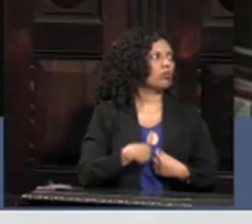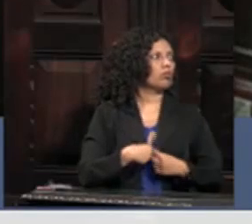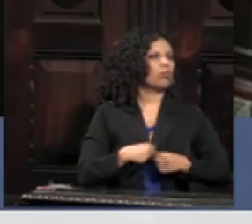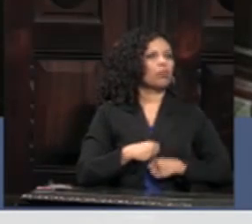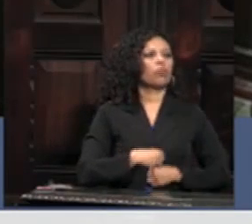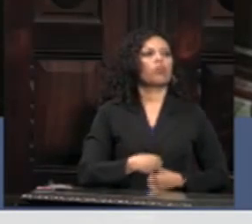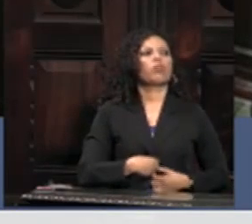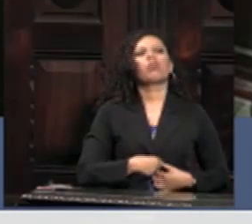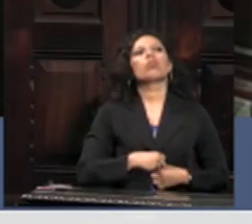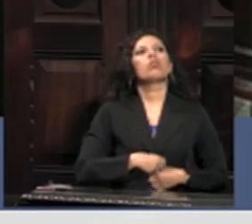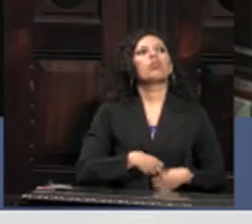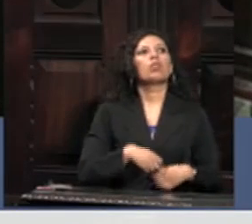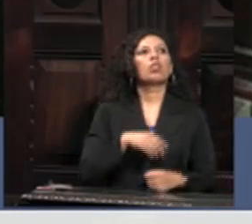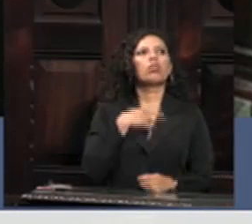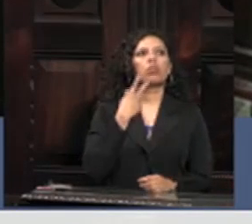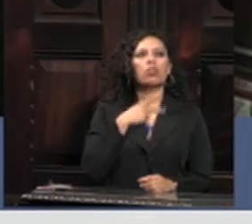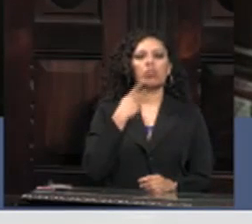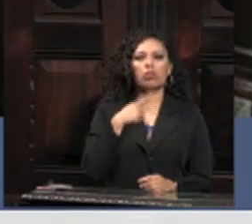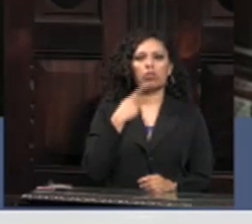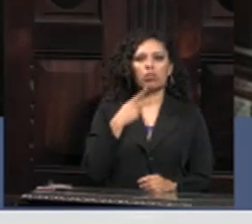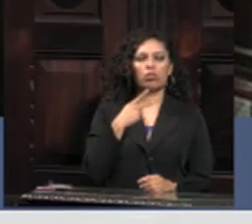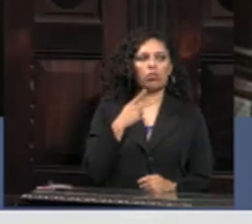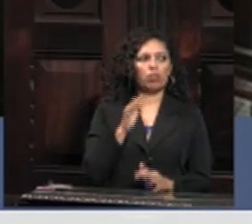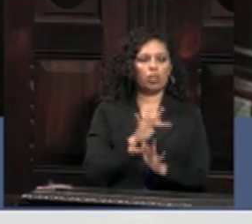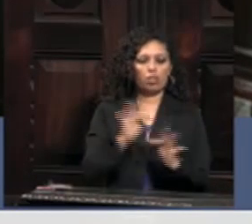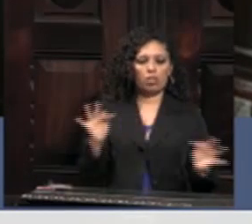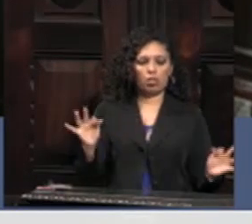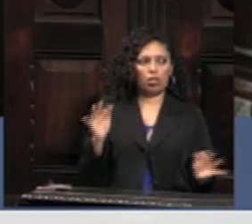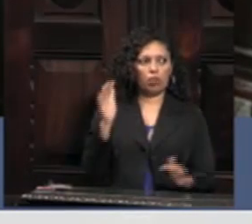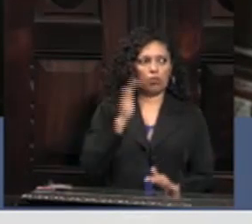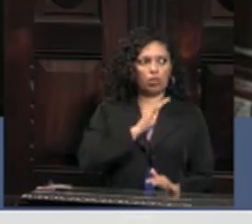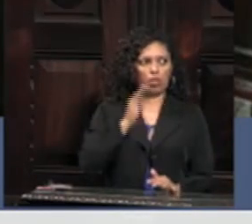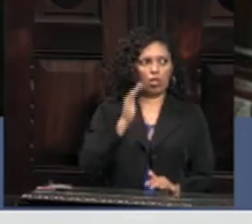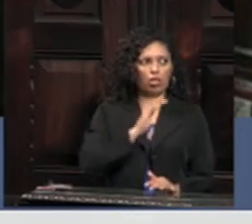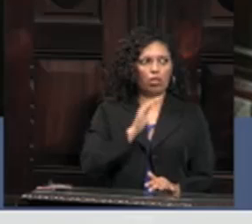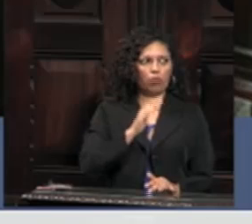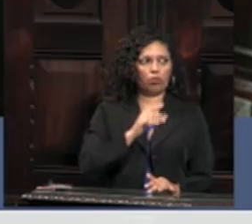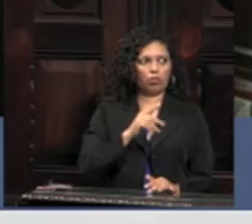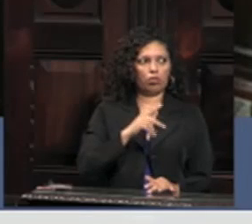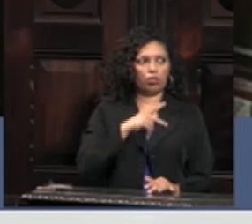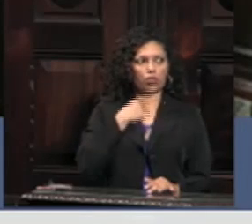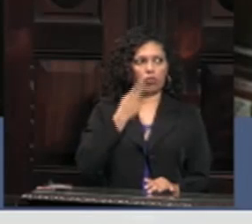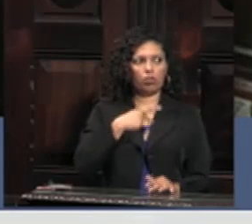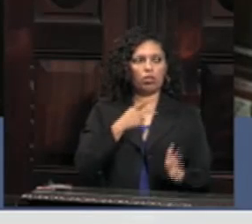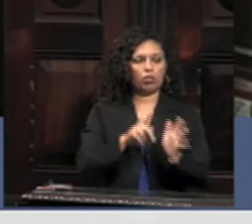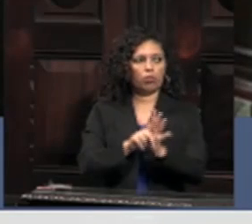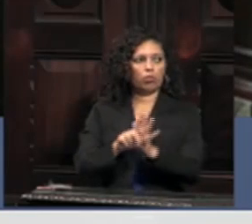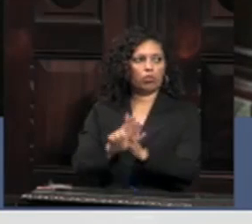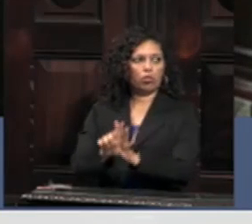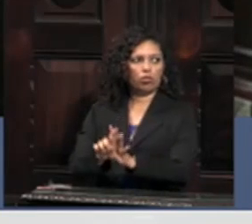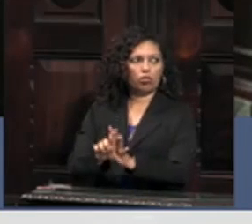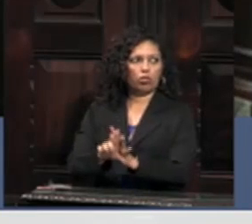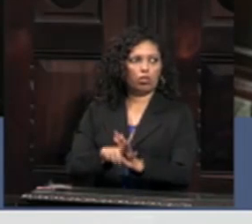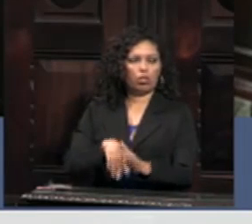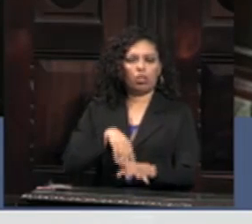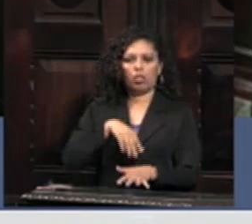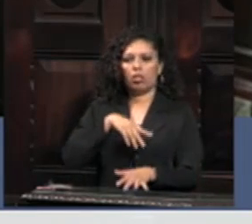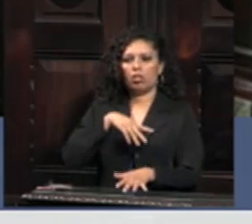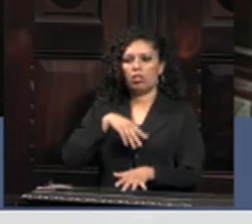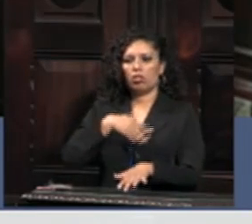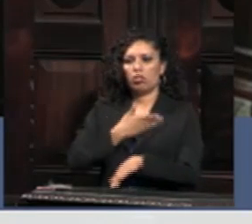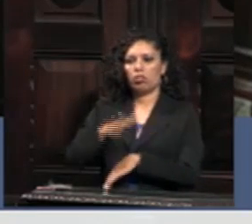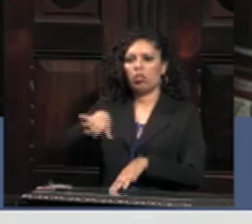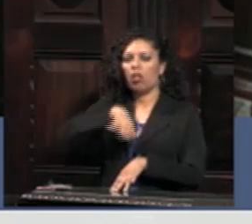Vou ser muito breve, presidente André Siciliano. É a discussão sobre o projeto que permite a visita de animais